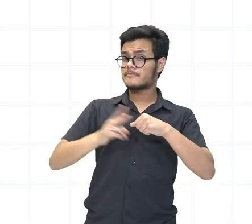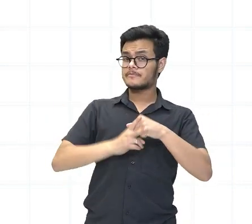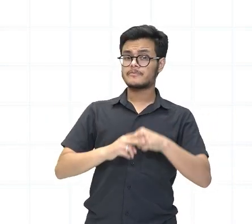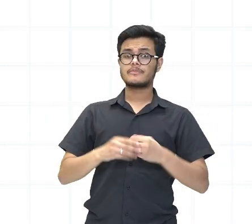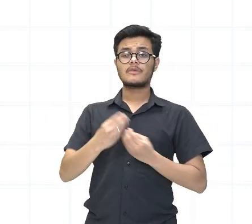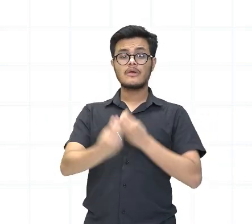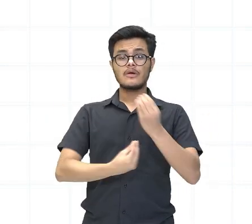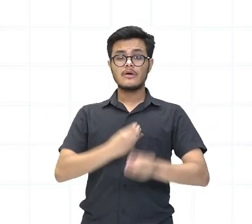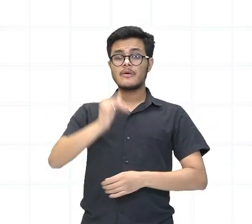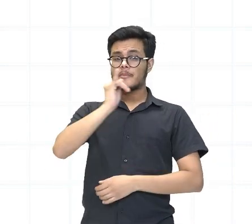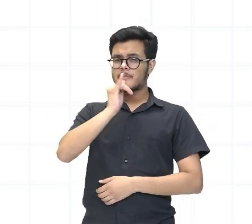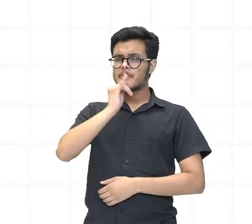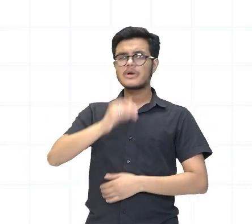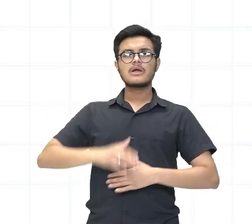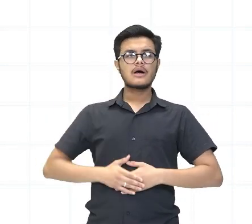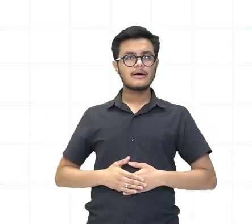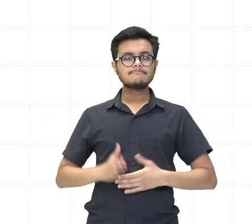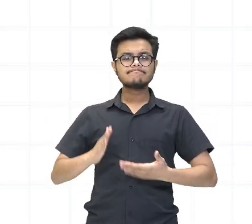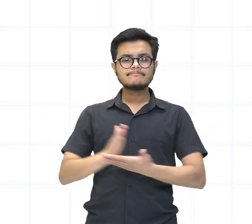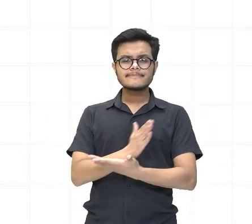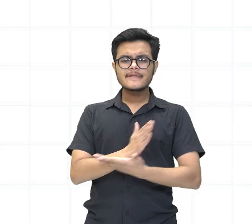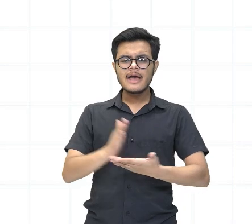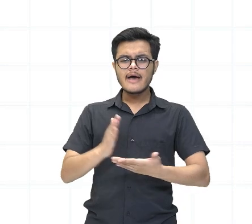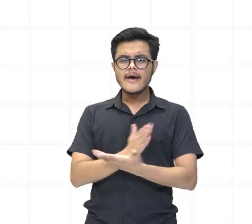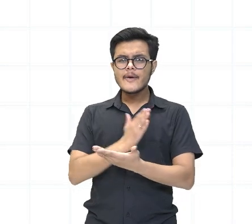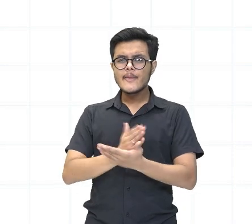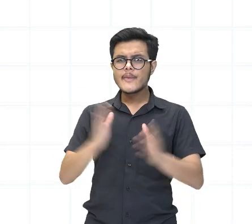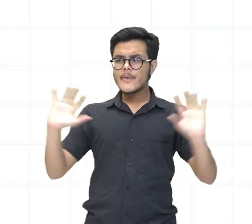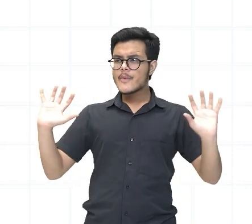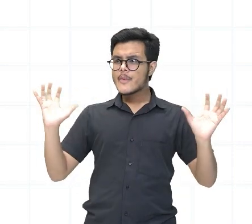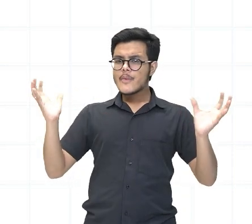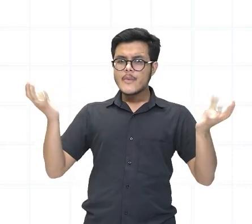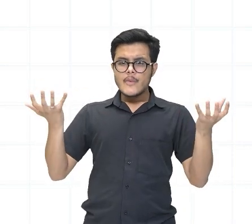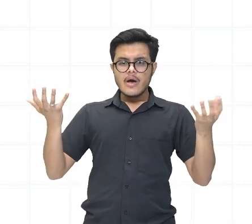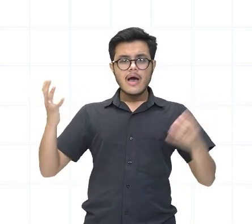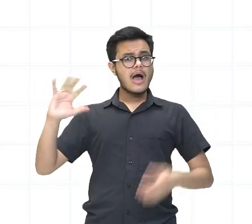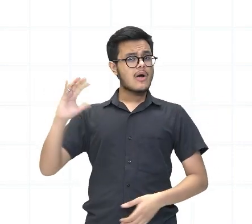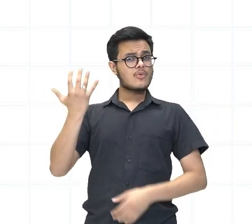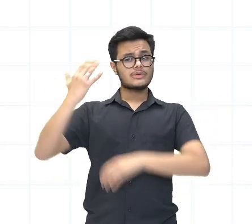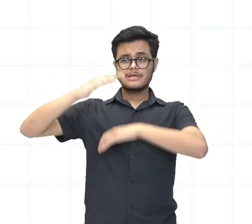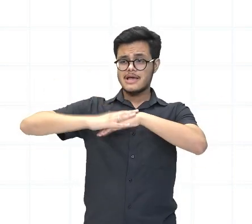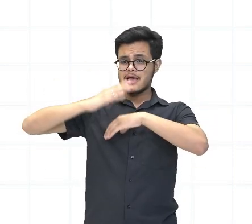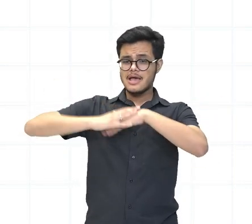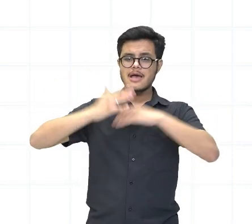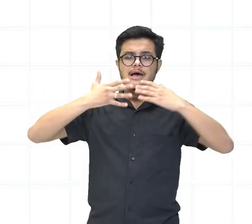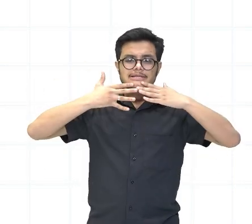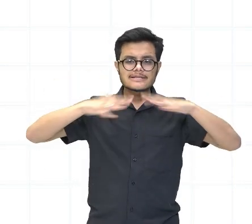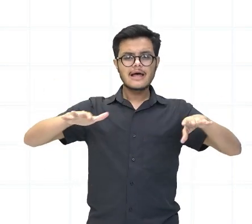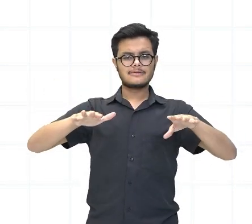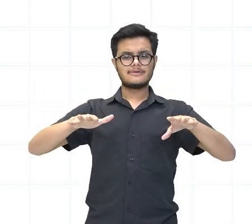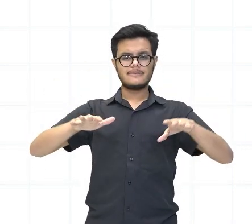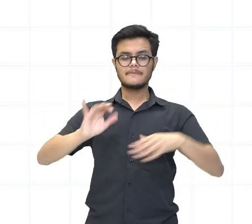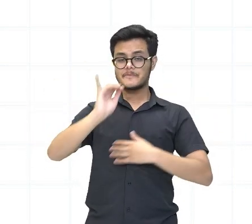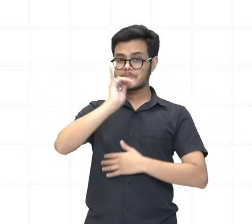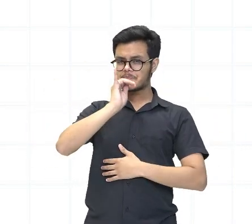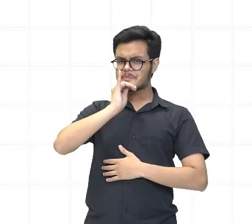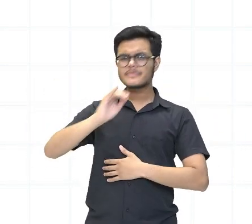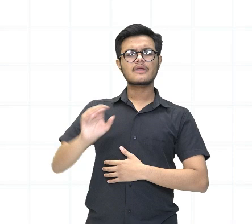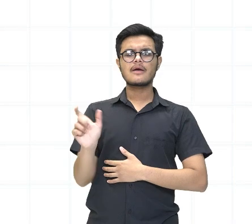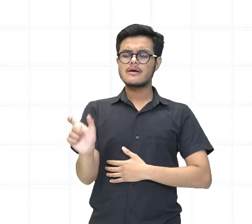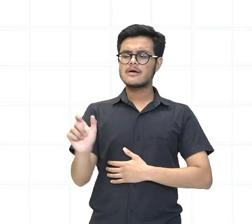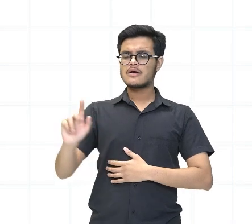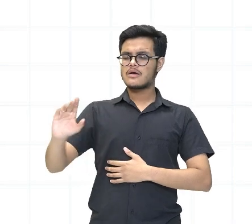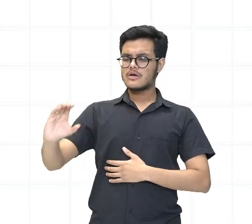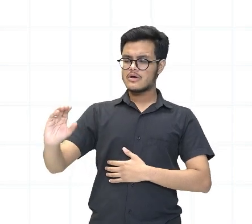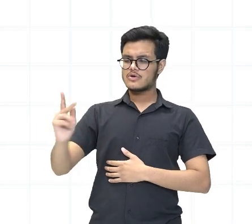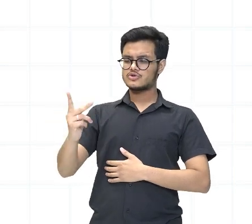também expressa fenômeno natural. Isso mesmo. Então, naquele meu segundo exemplo, choveu